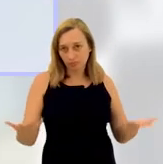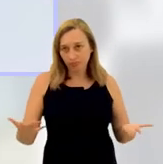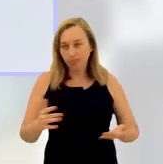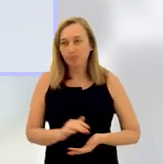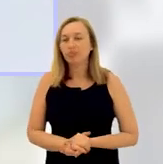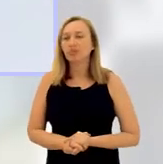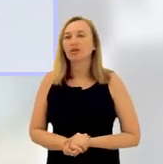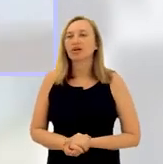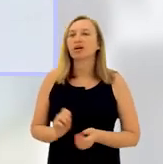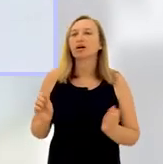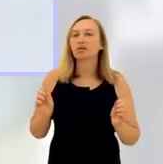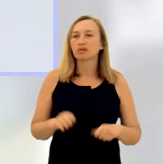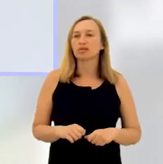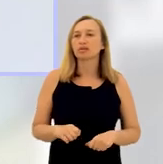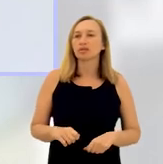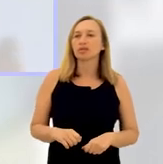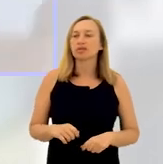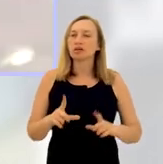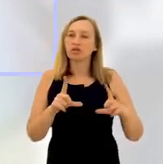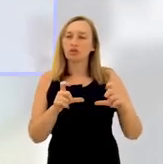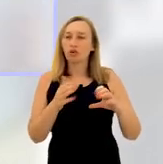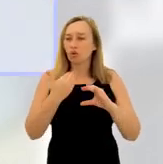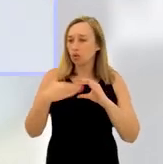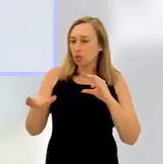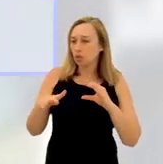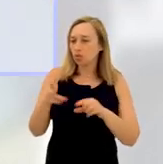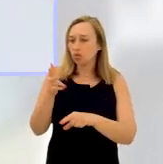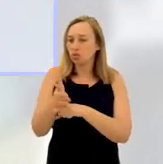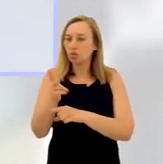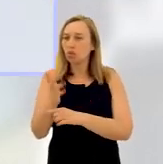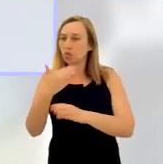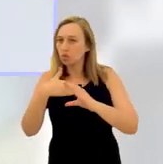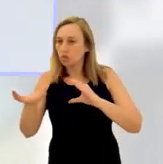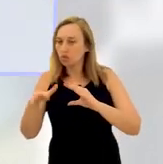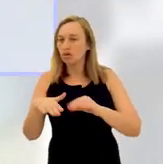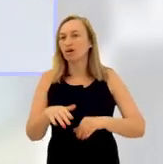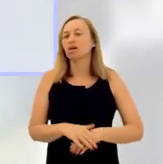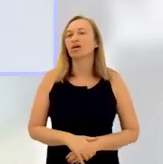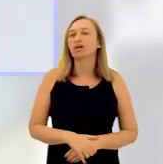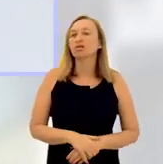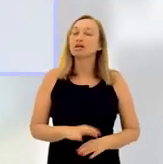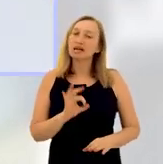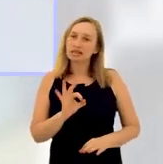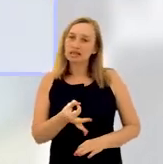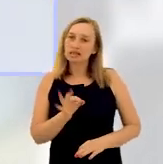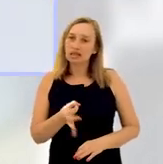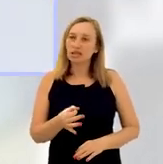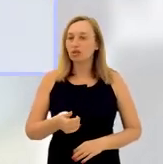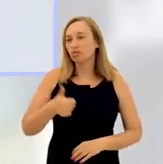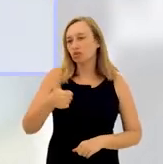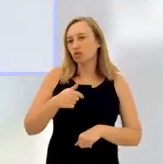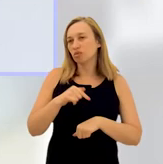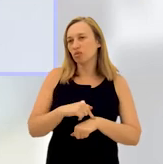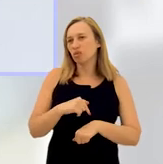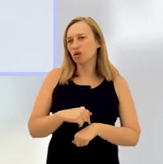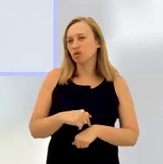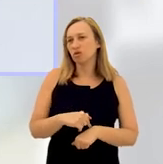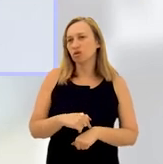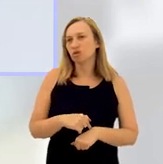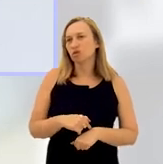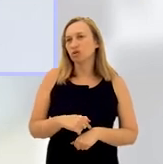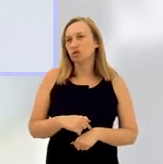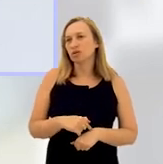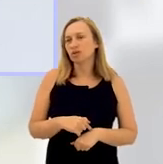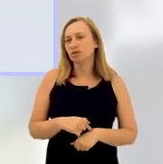digital? Ela tem até a possibilidade de juntar fotos, áudios, né? E é claro que, assim, num primeiro